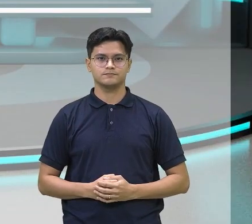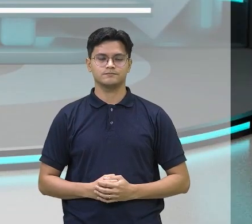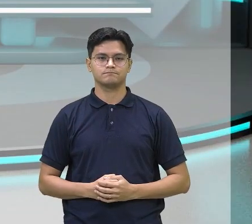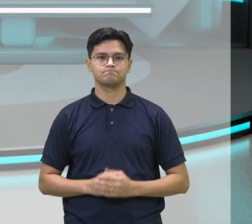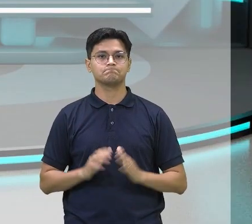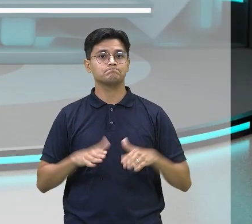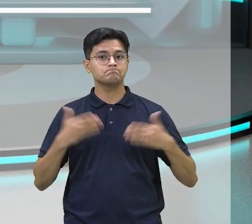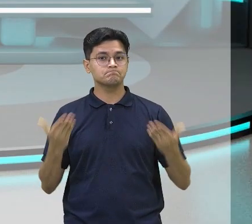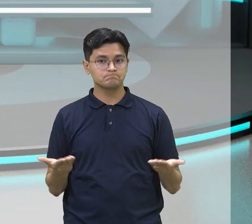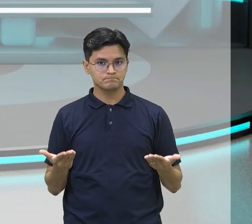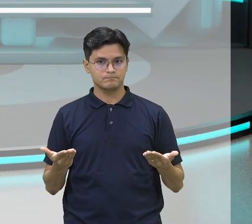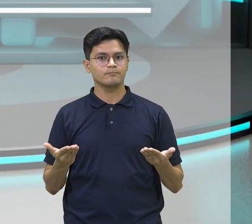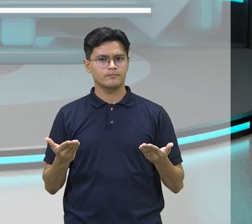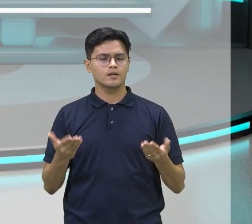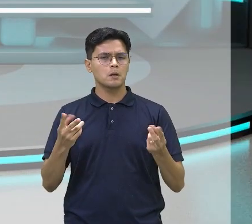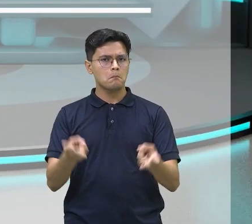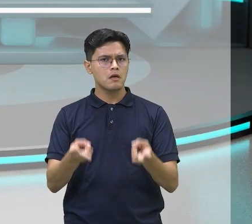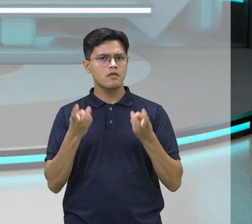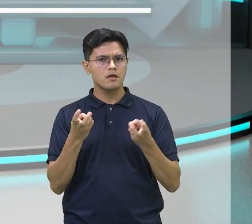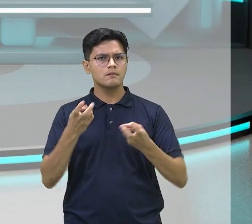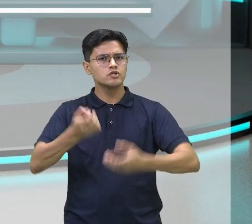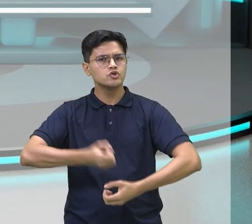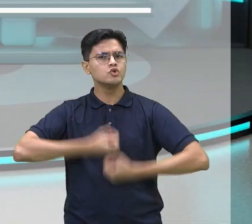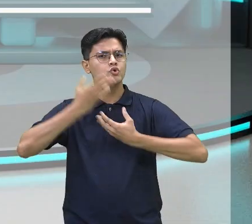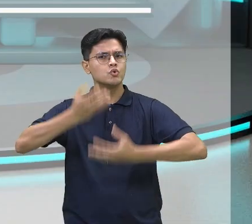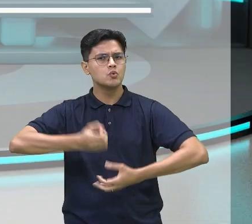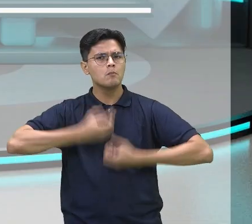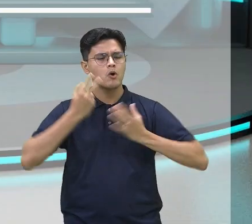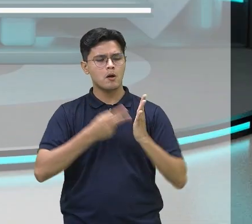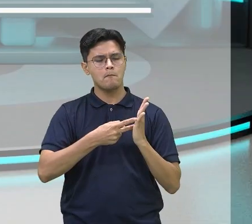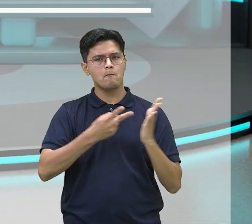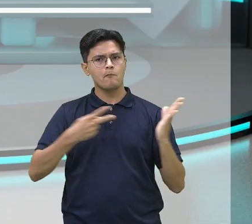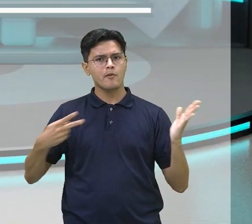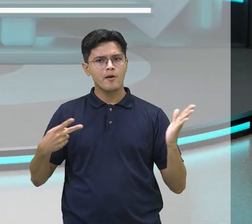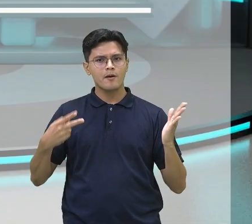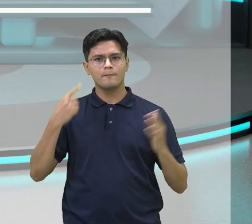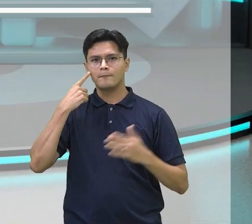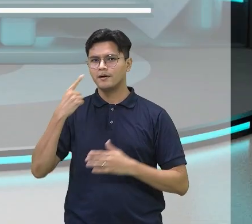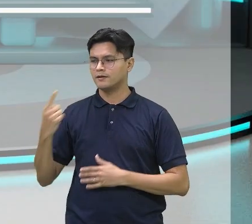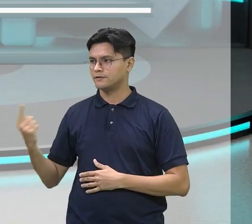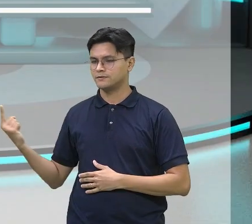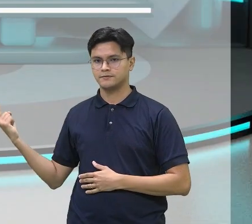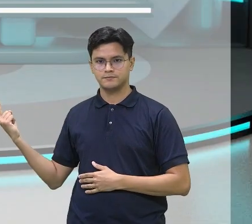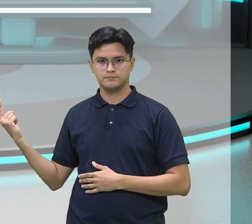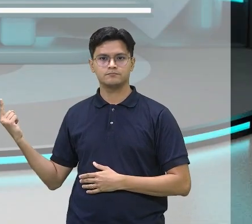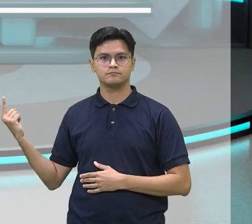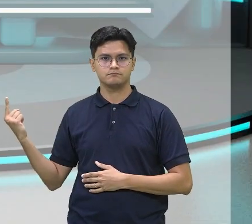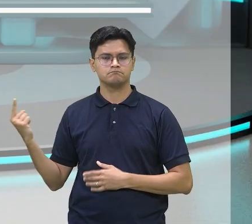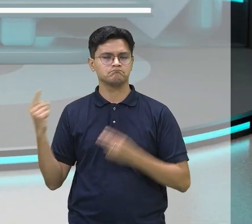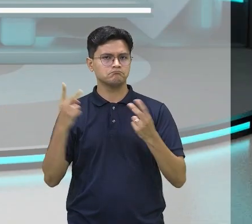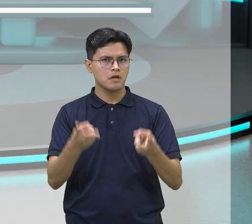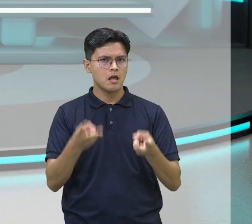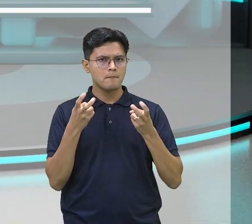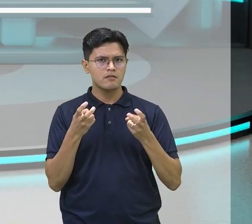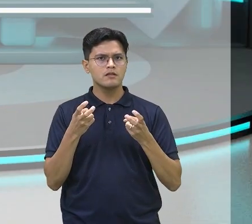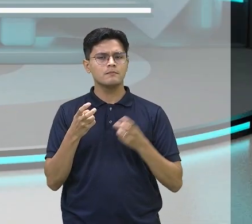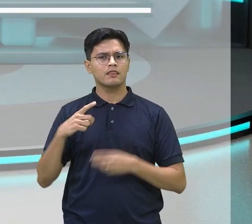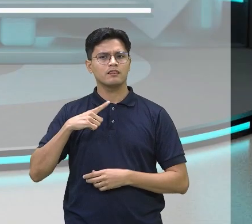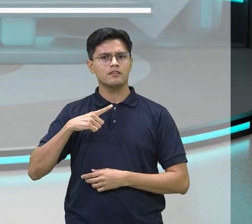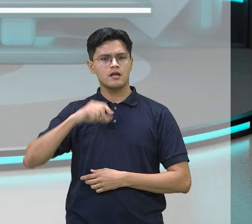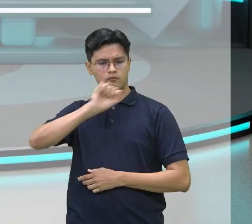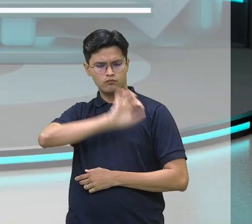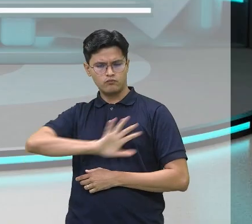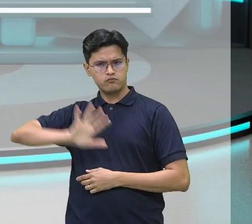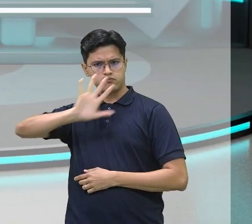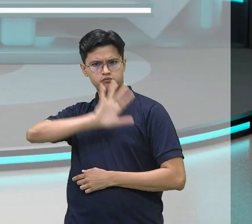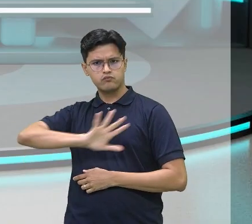Muito bem, vejam só aí no nosso poema, né? Inclusive a própria representação pode ver que é mais escuro, que ele fala muito se ele morresse